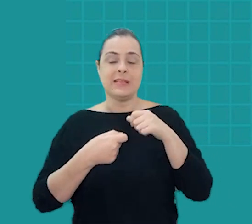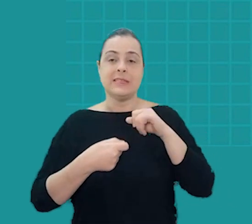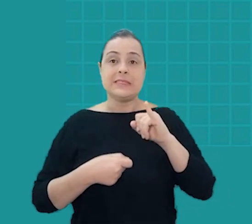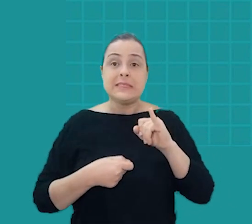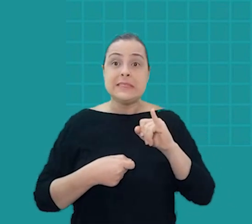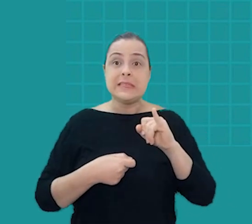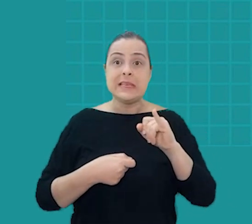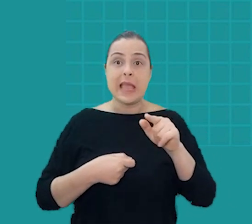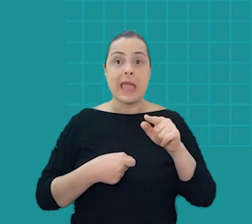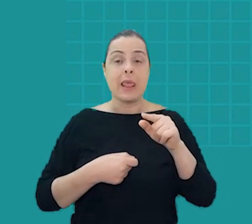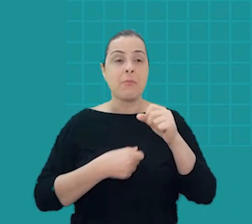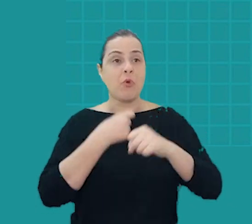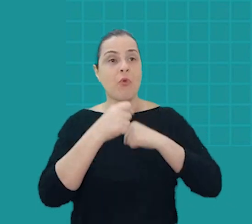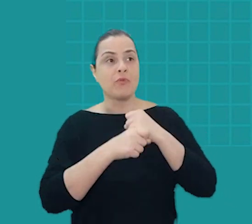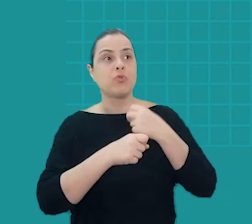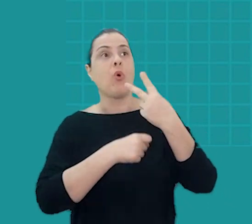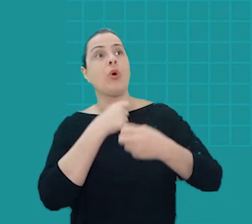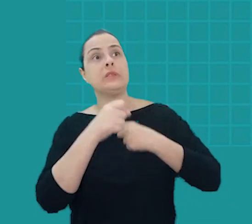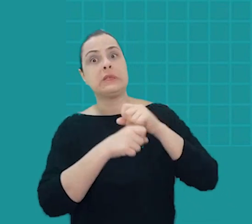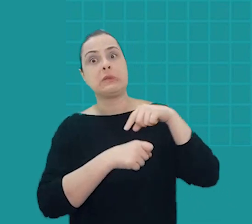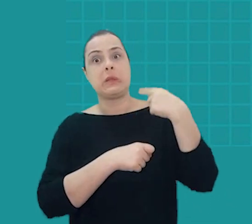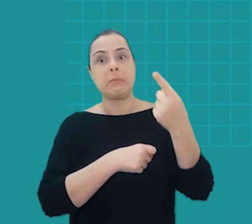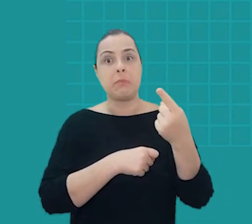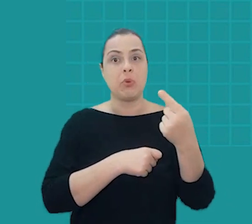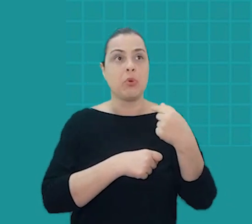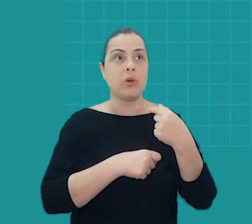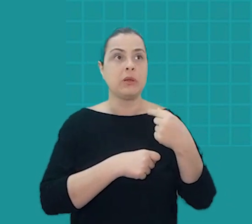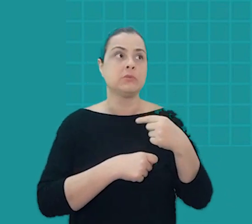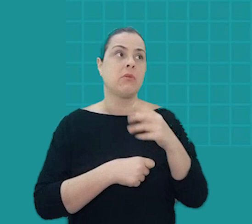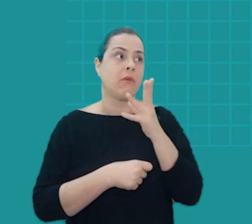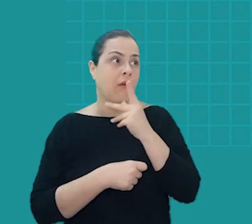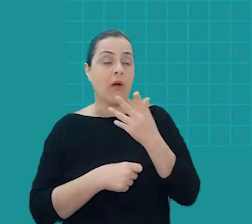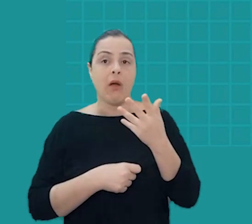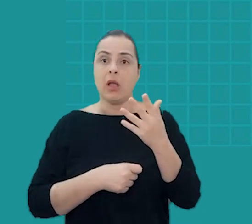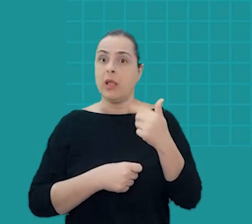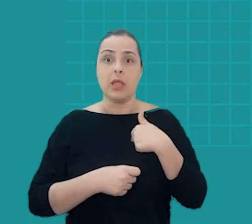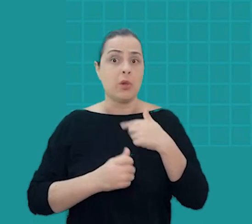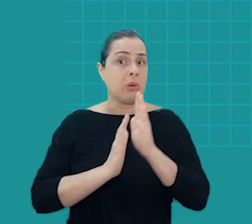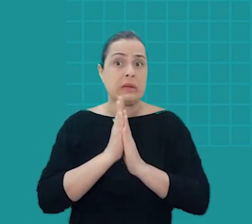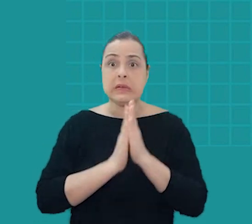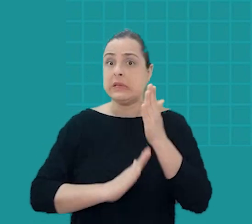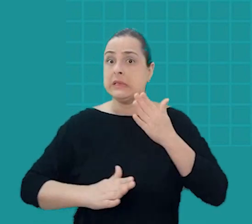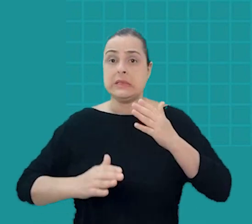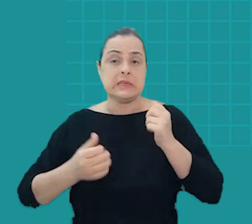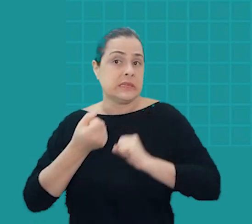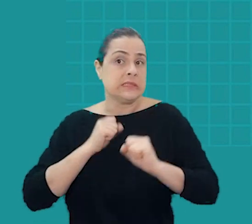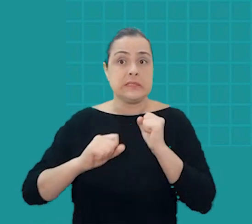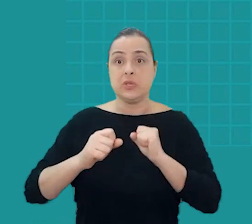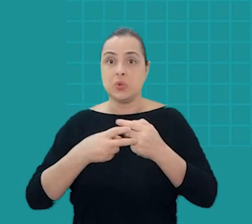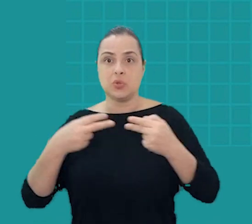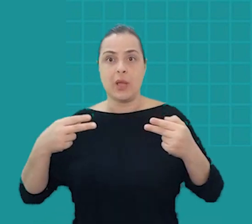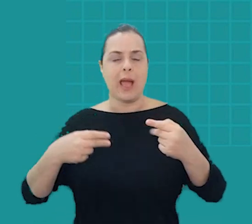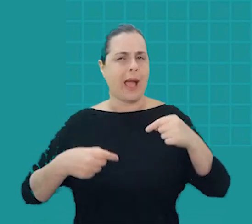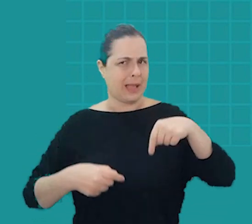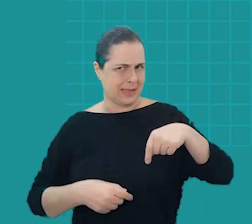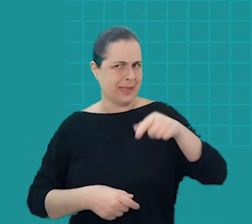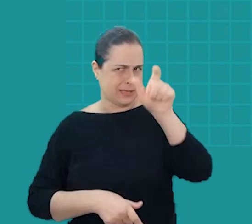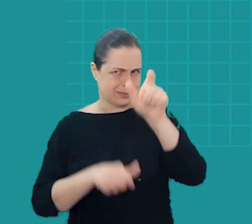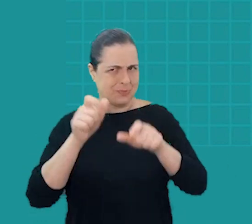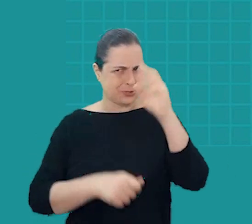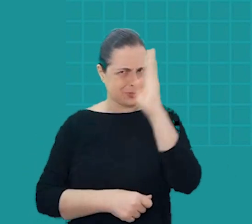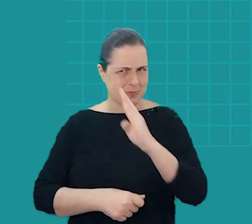uma ansiedade ou uma coisa muito grande. Então, o brasileiro é muito político mesmo. Eu até